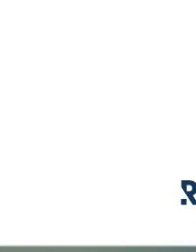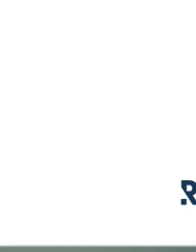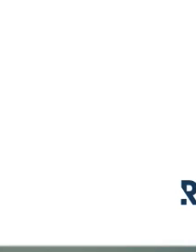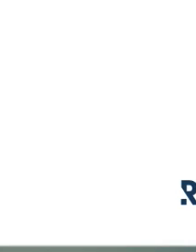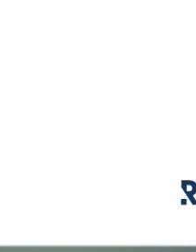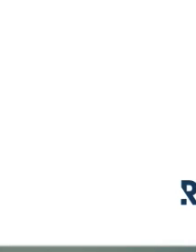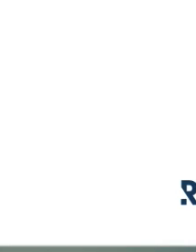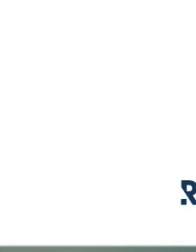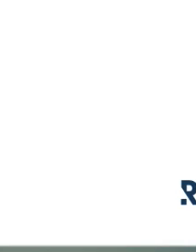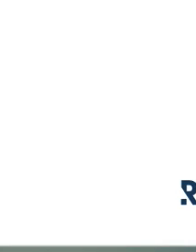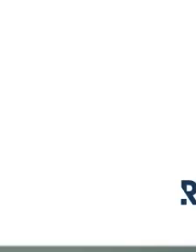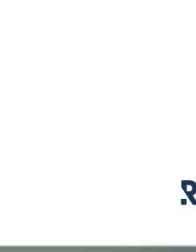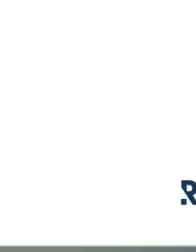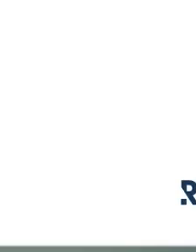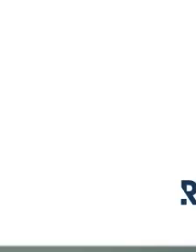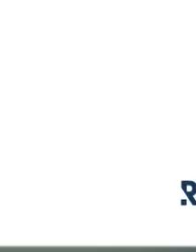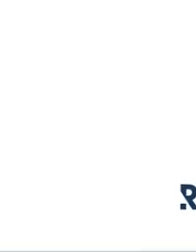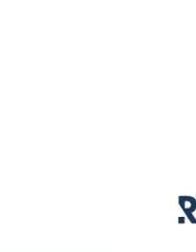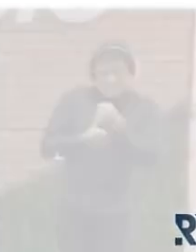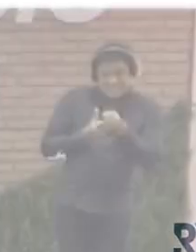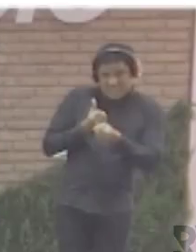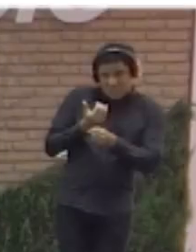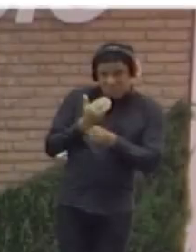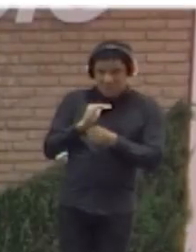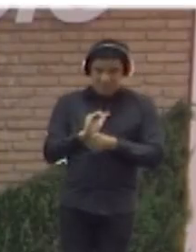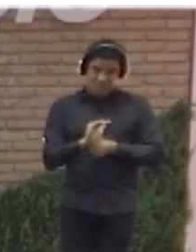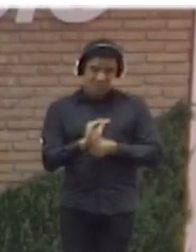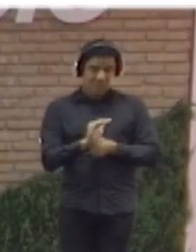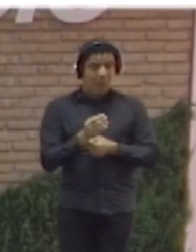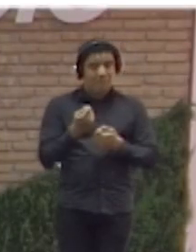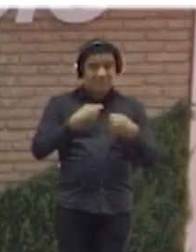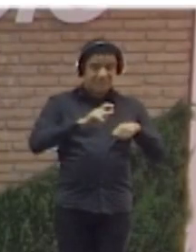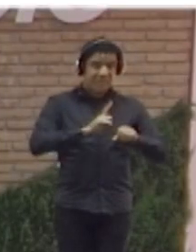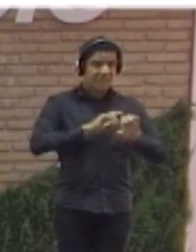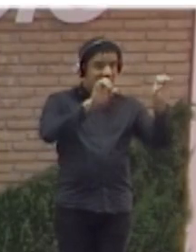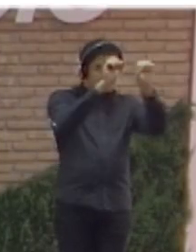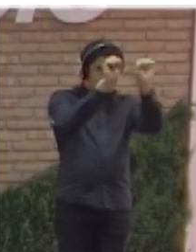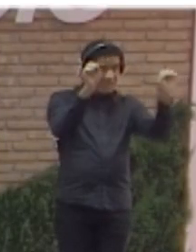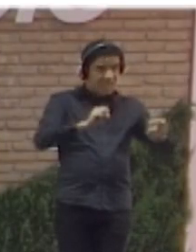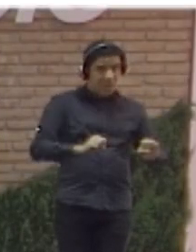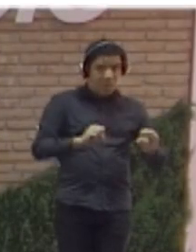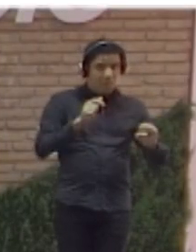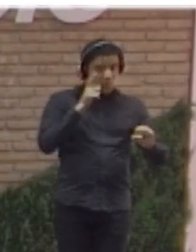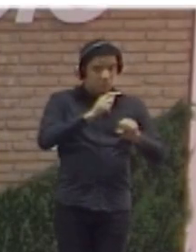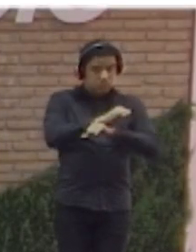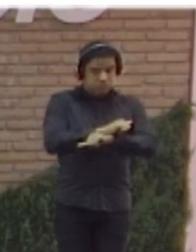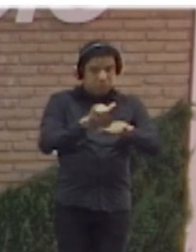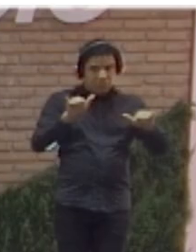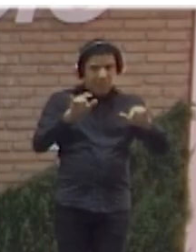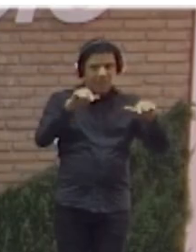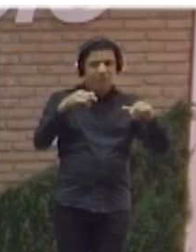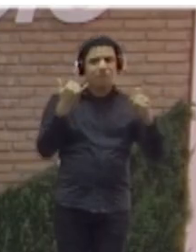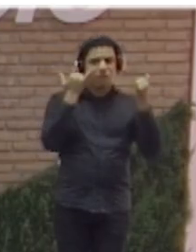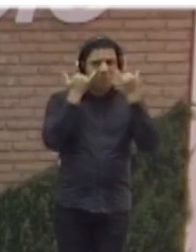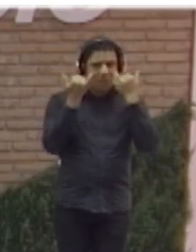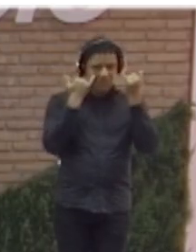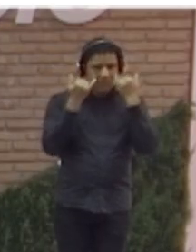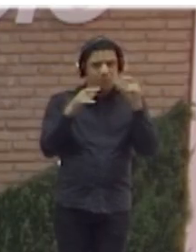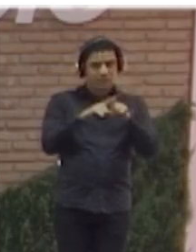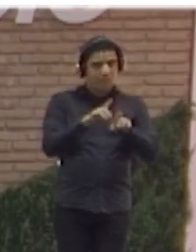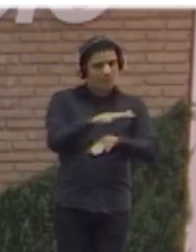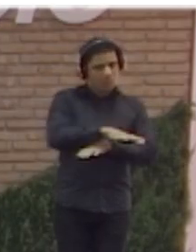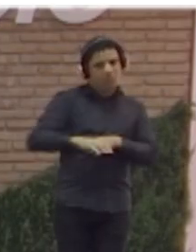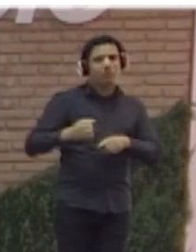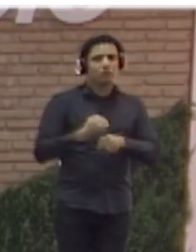que é preciso haver um ecossistema para a promoção da digitalização e um ambiente de